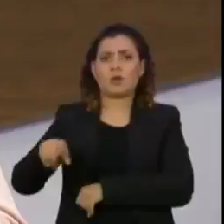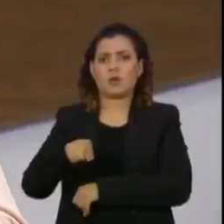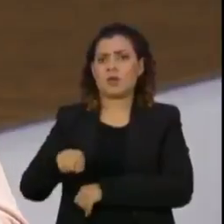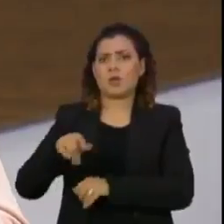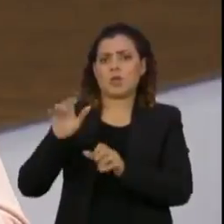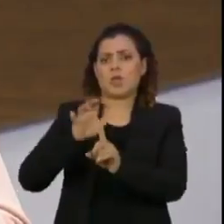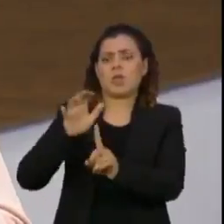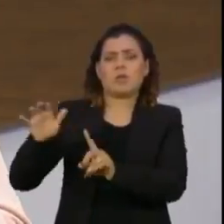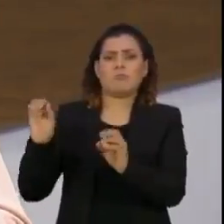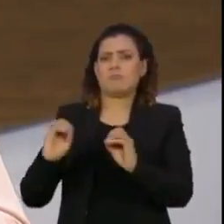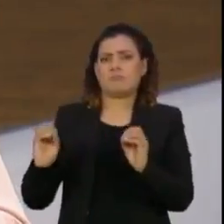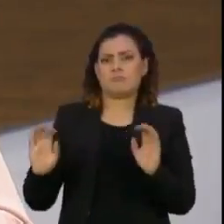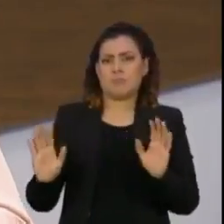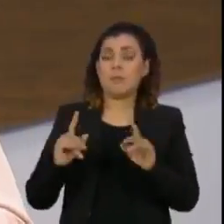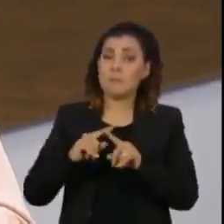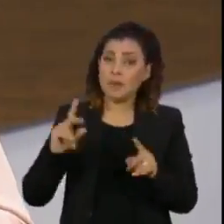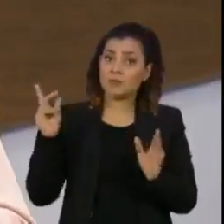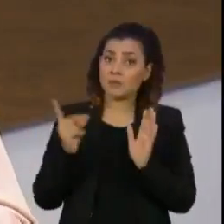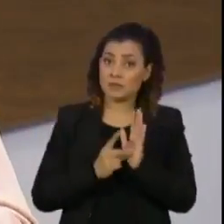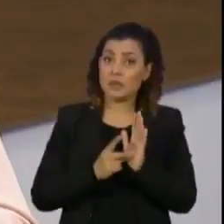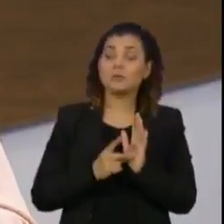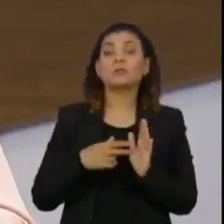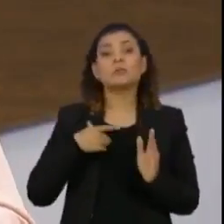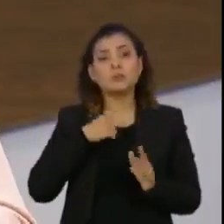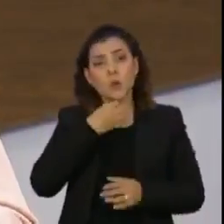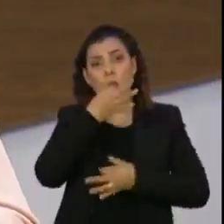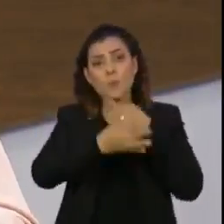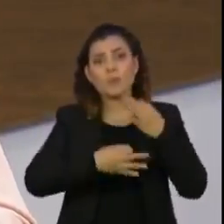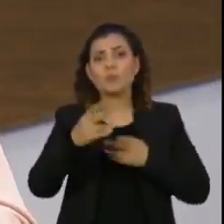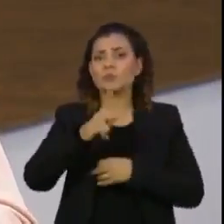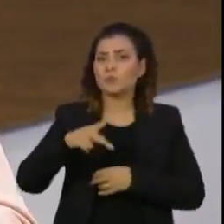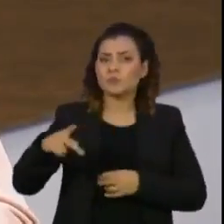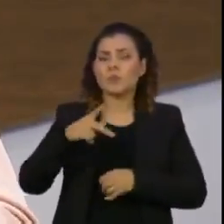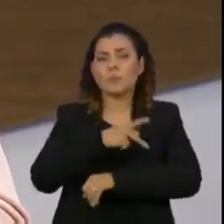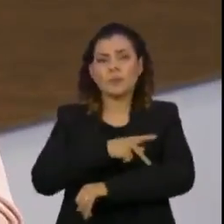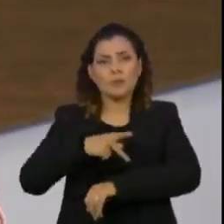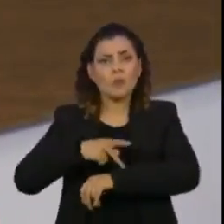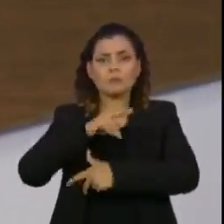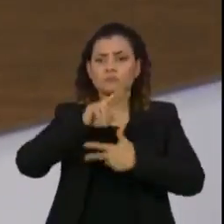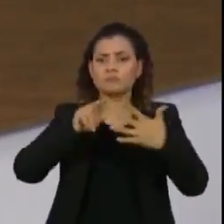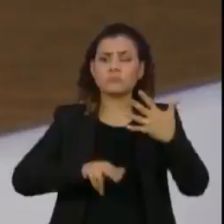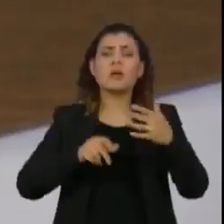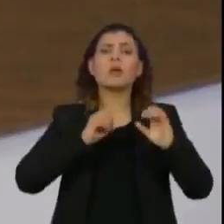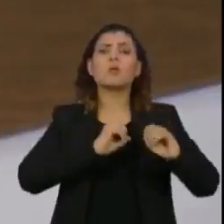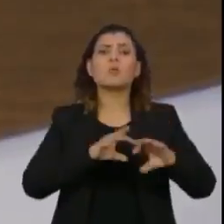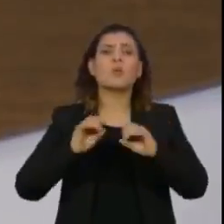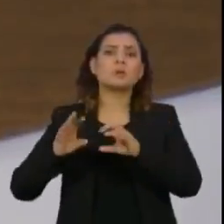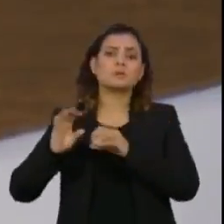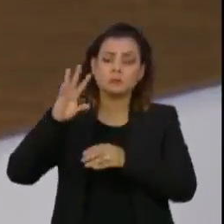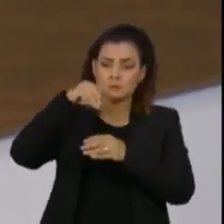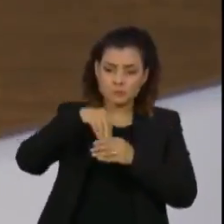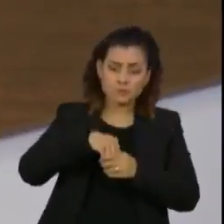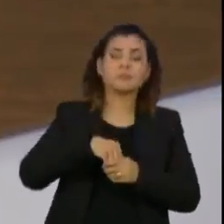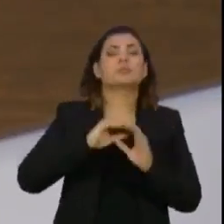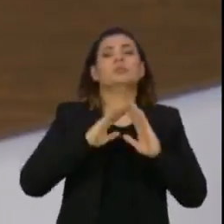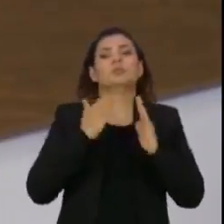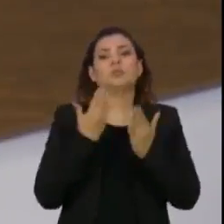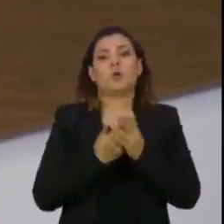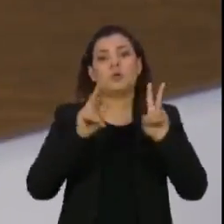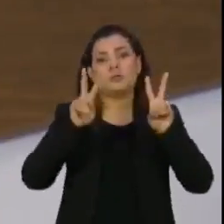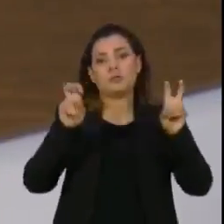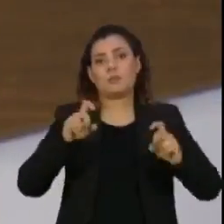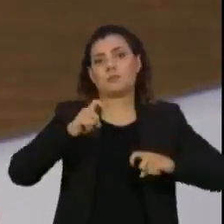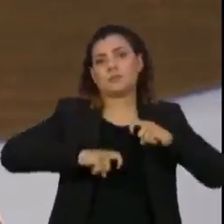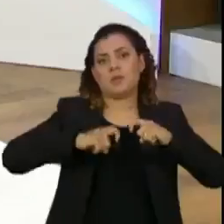sejam. Mas a gente também tem relatos de professores, pedagogos, dizendo como a educação sexual dentro das escolas é